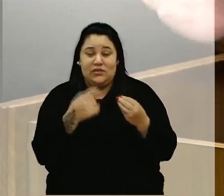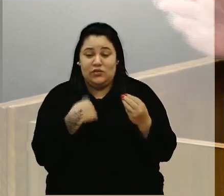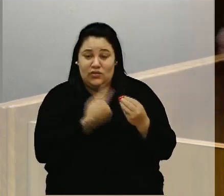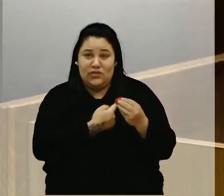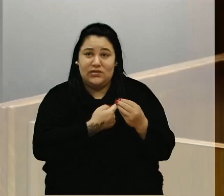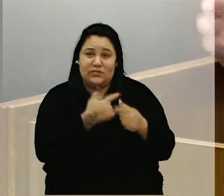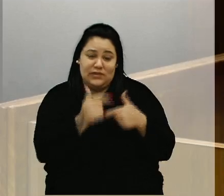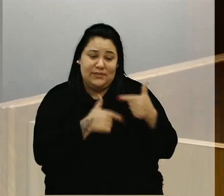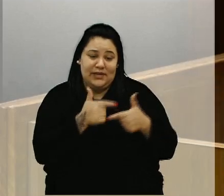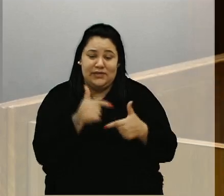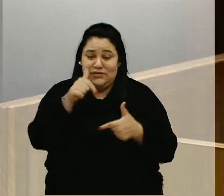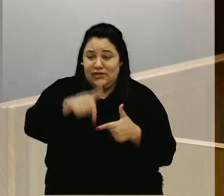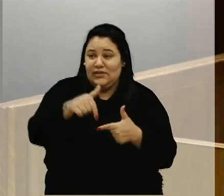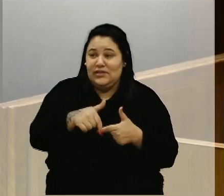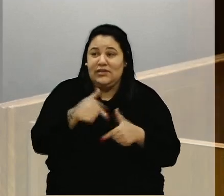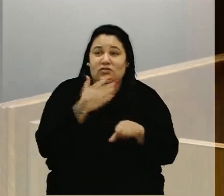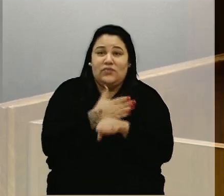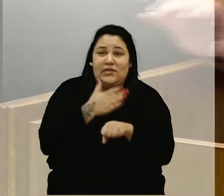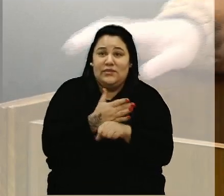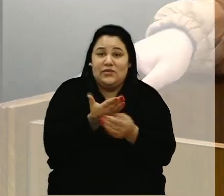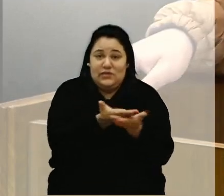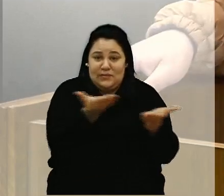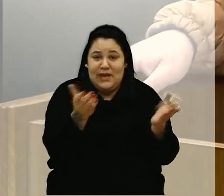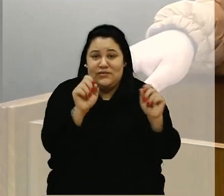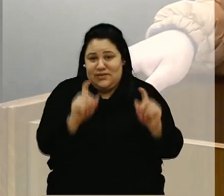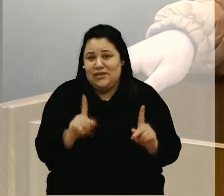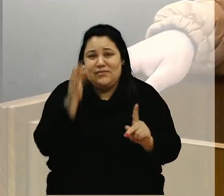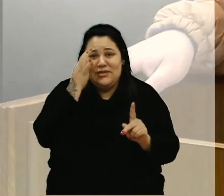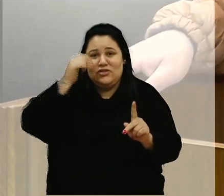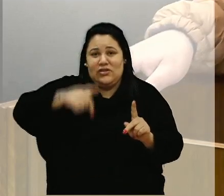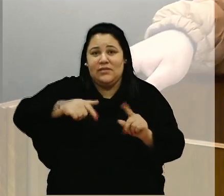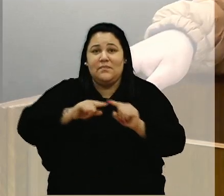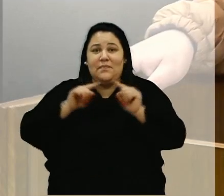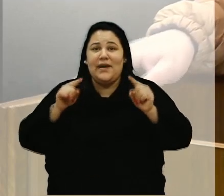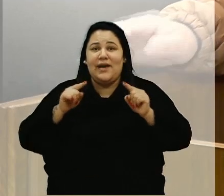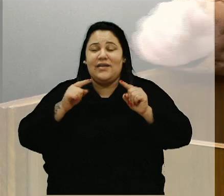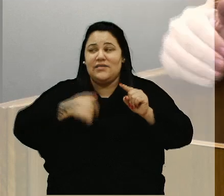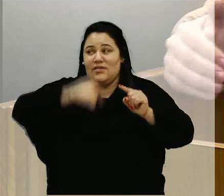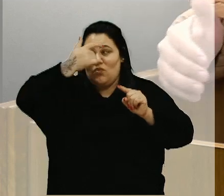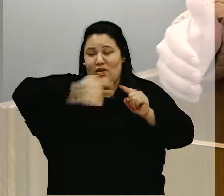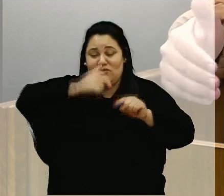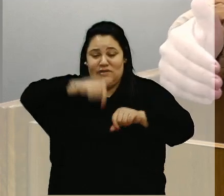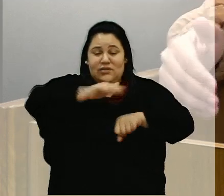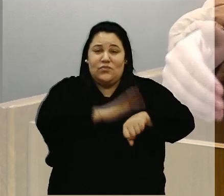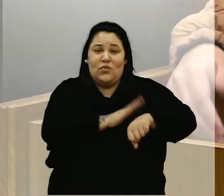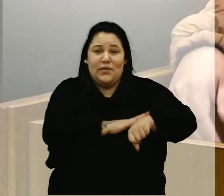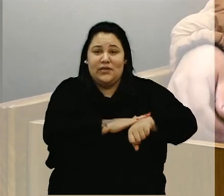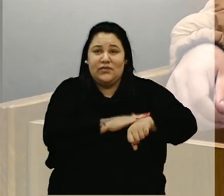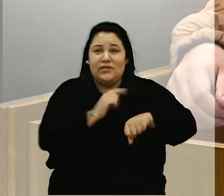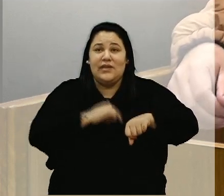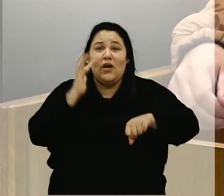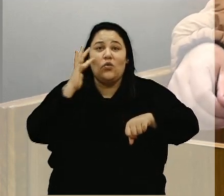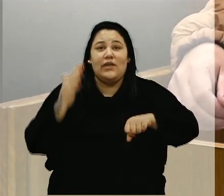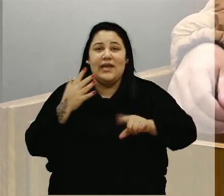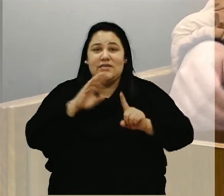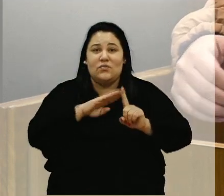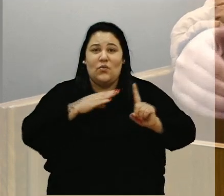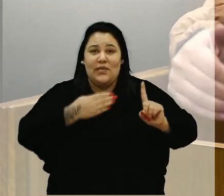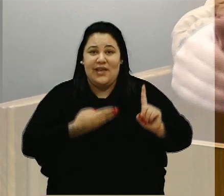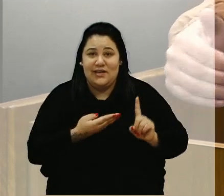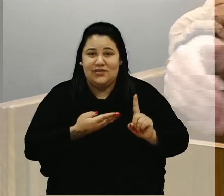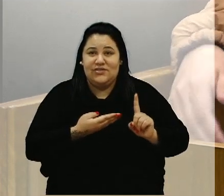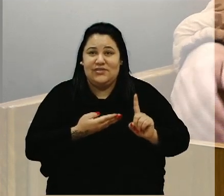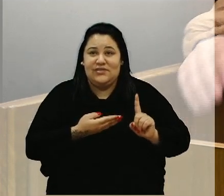do diálogo, esse espaço é de quem está aqui. Mas acho que nesse momento, eu acho que quando acontece uma homenagem, e